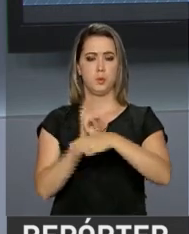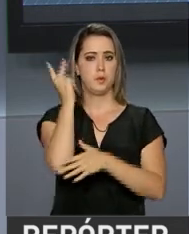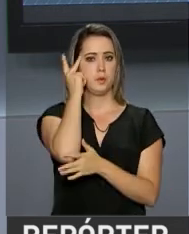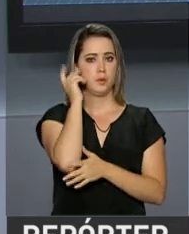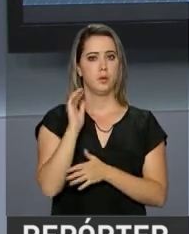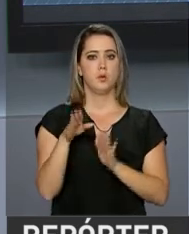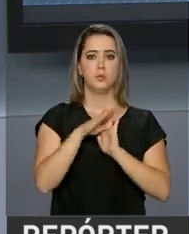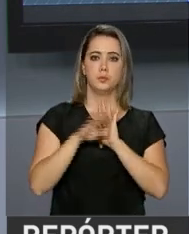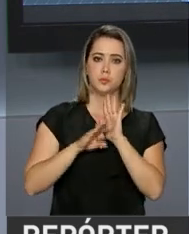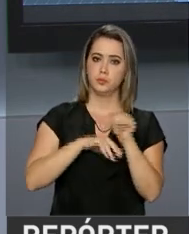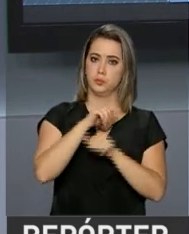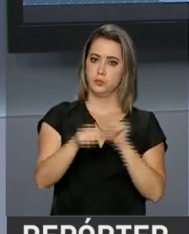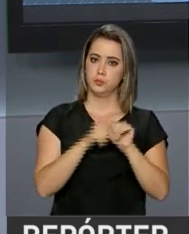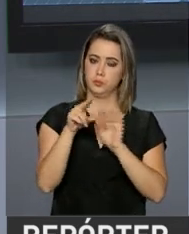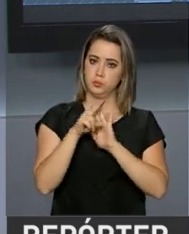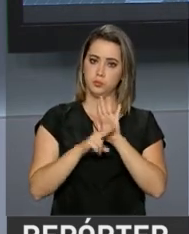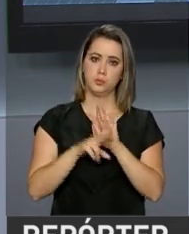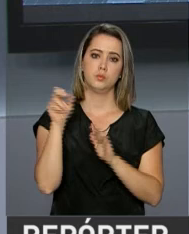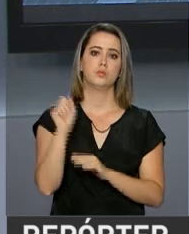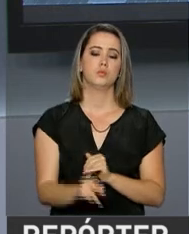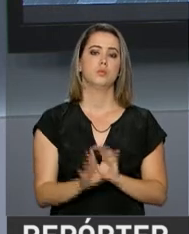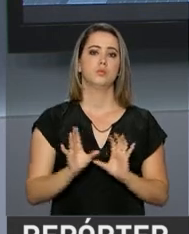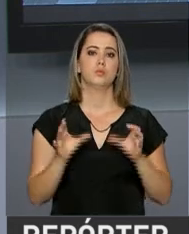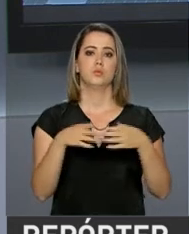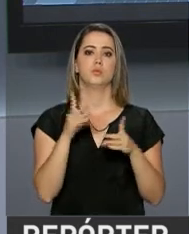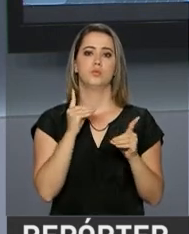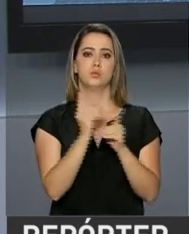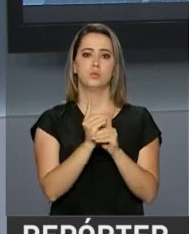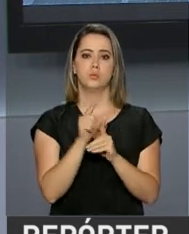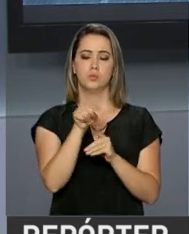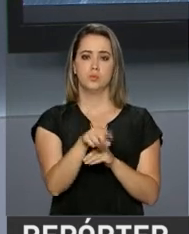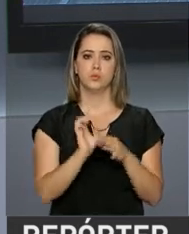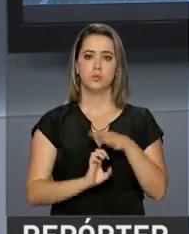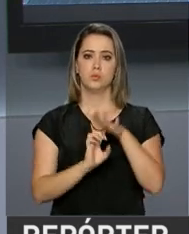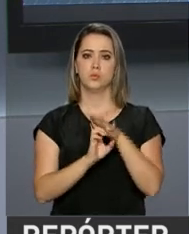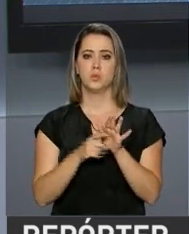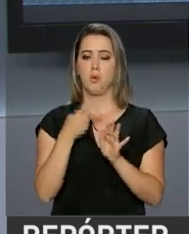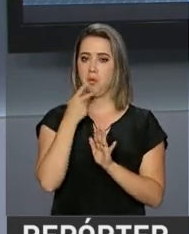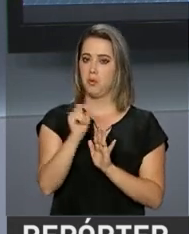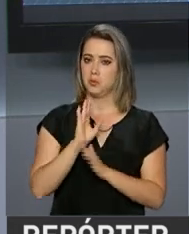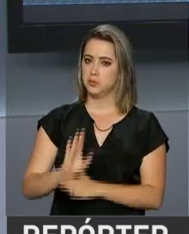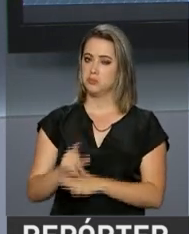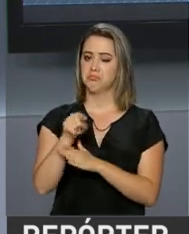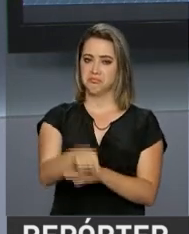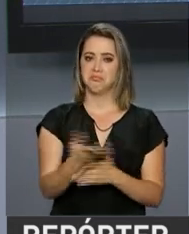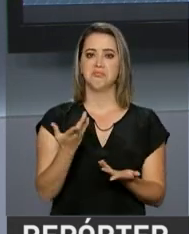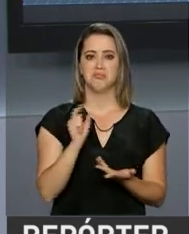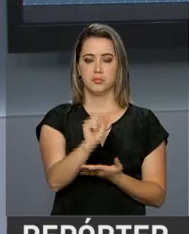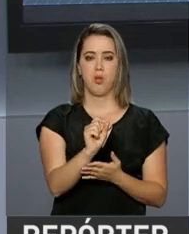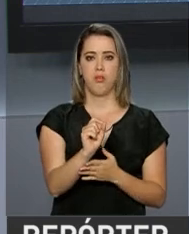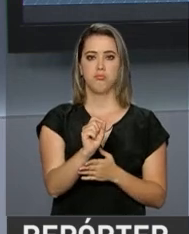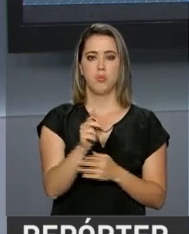Paulo o projeto para mudança nas regras de aposentadorias. Durante o encontro, os empresários demonstraram apoio às